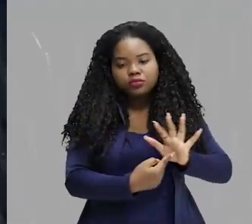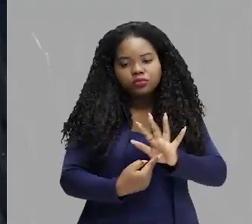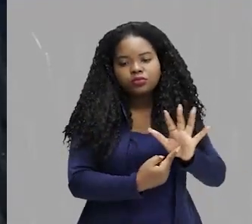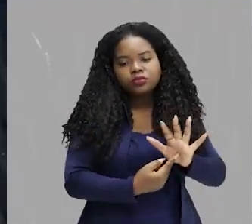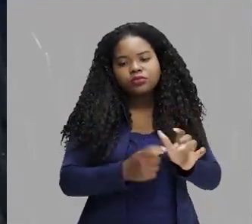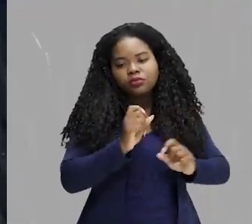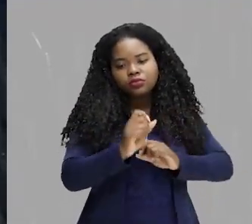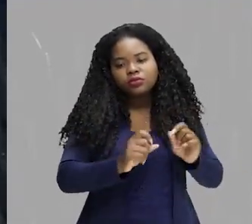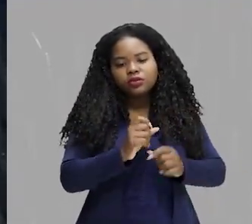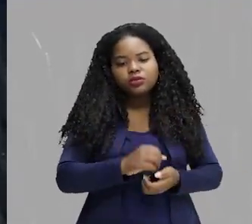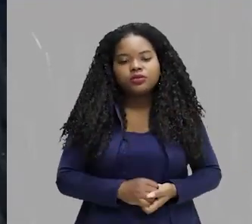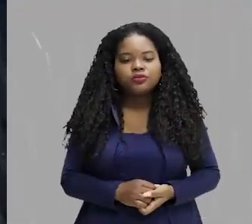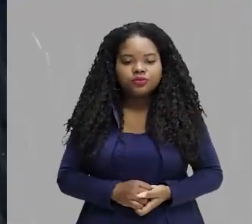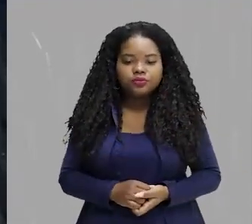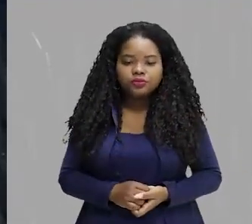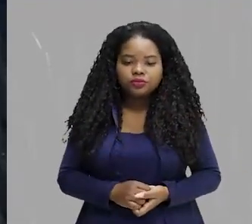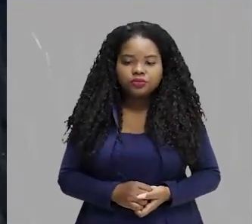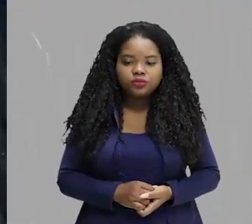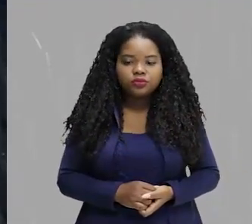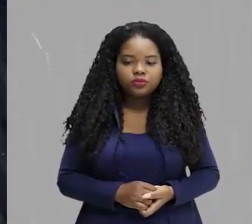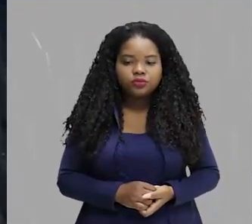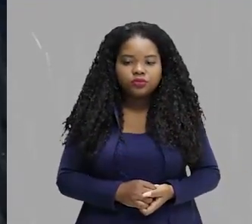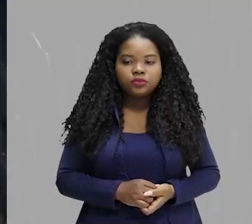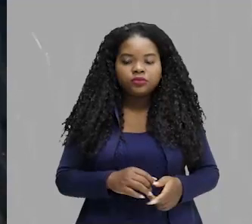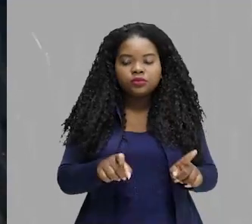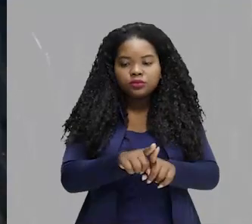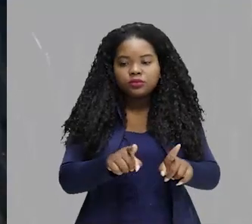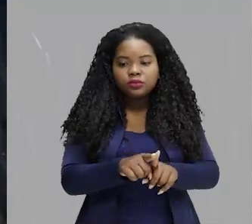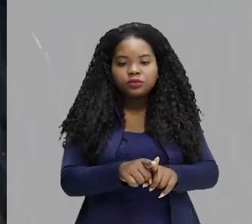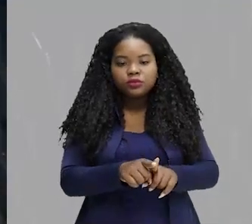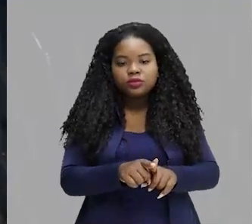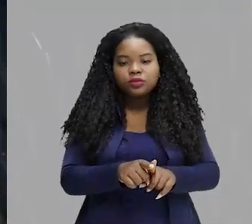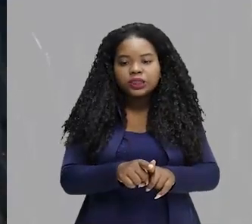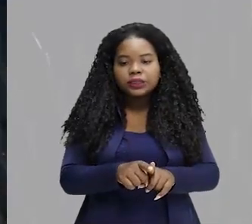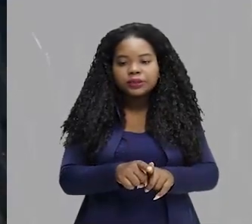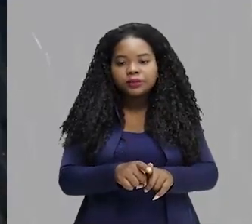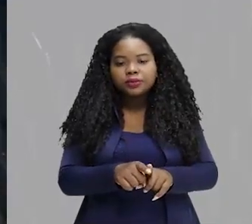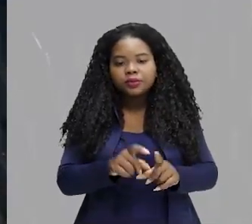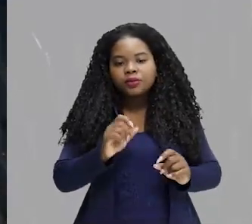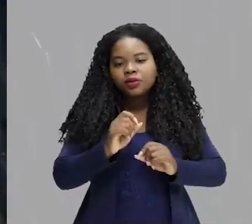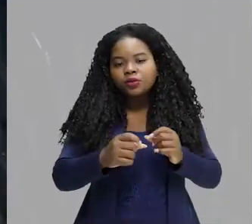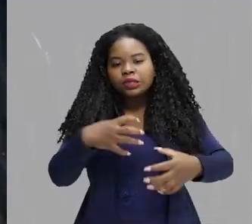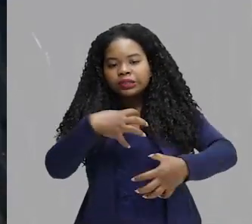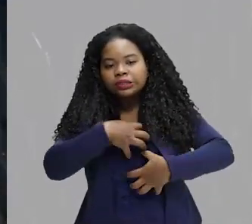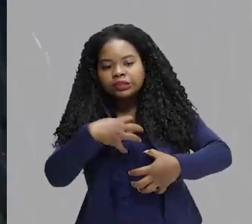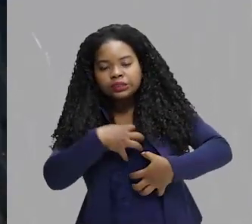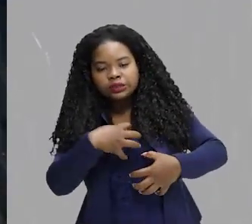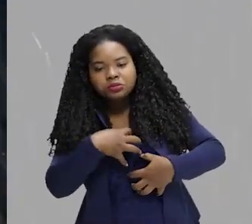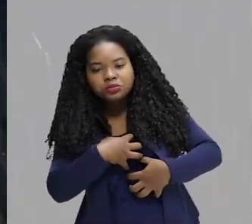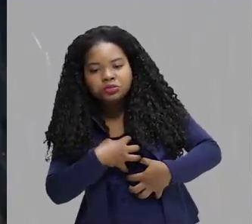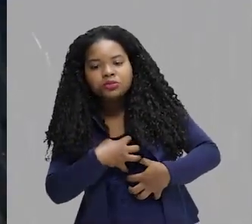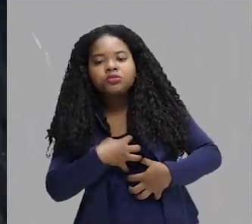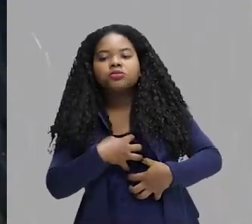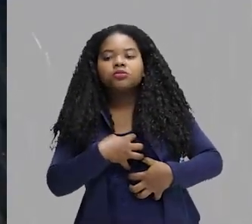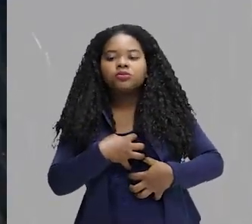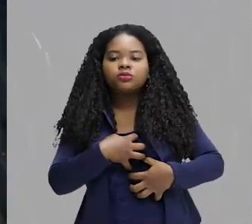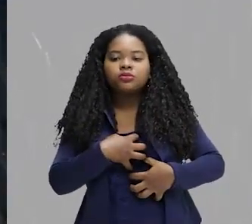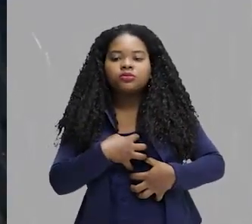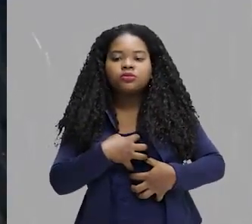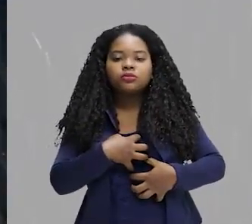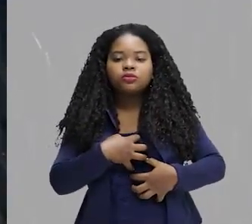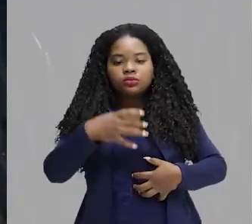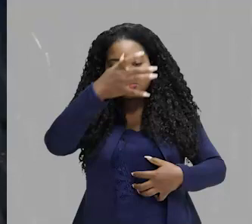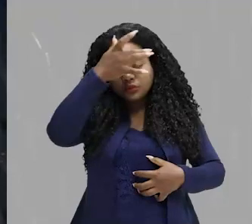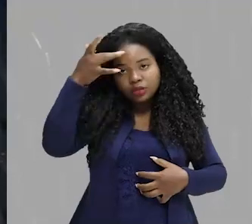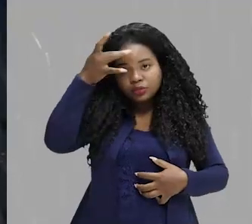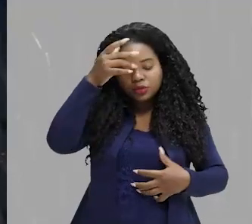e tem como intuito, como propósito, demonstrar ou despertar sentimentos nas pessoas. Tá bom?